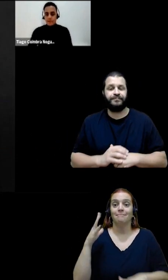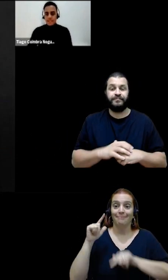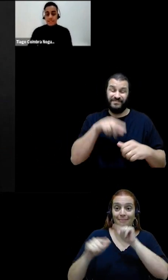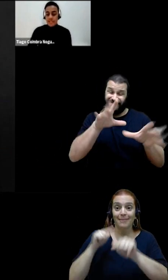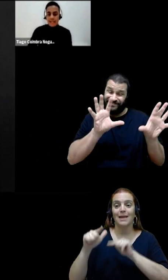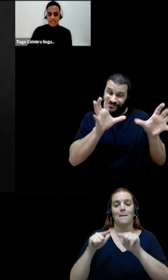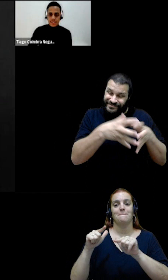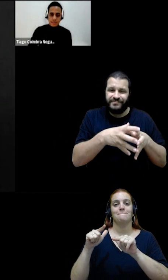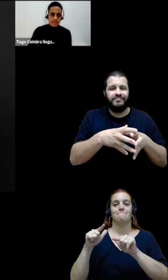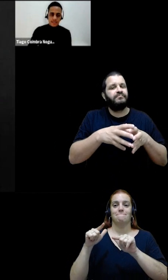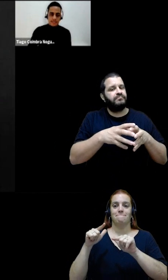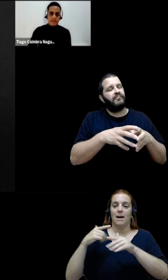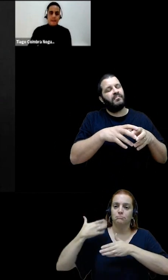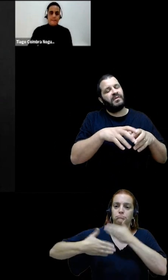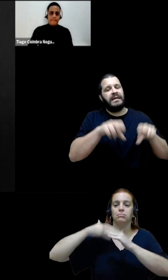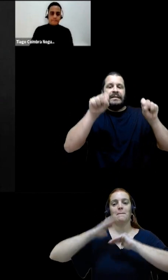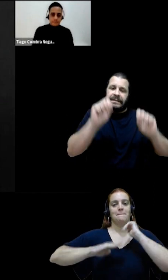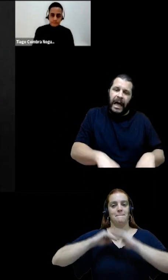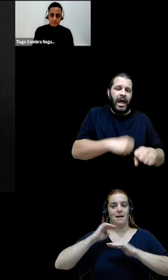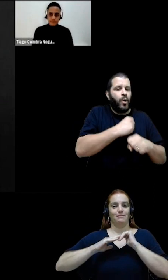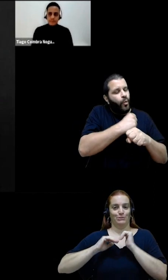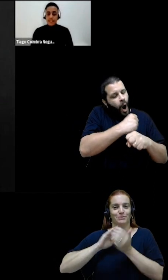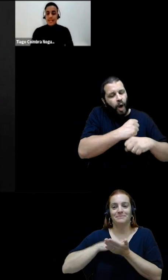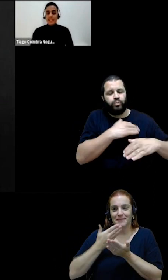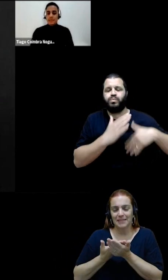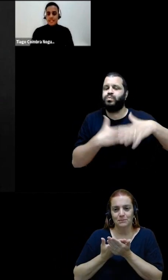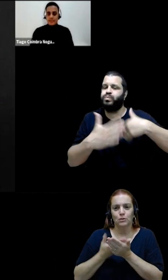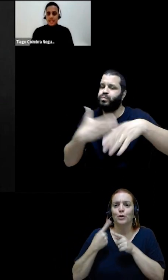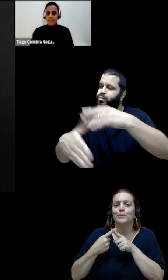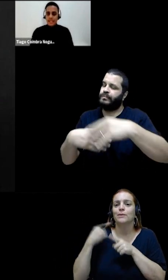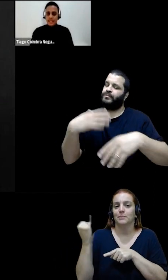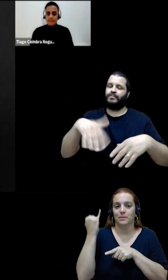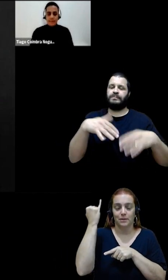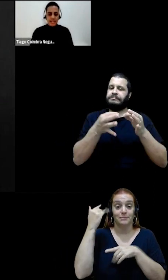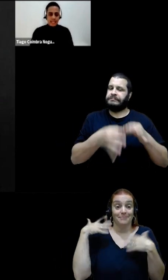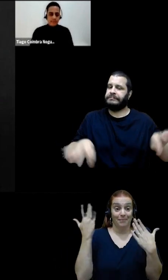designados para uma atividade de interpretação. E a interpretação